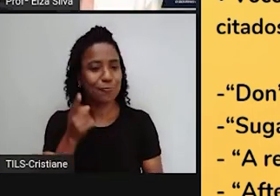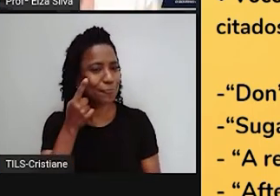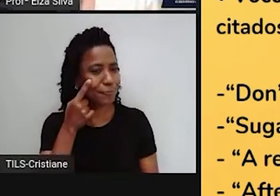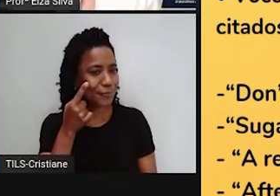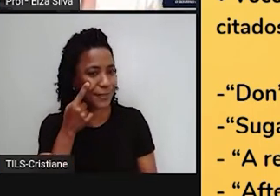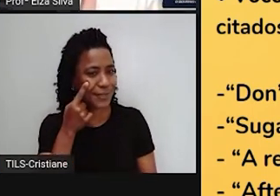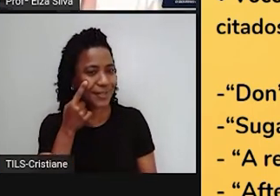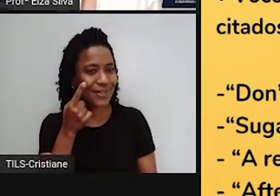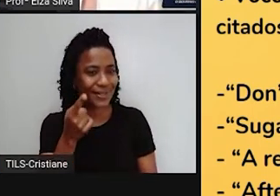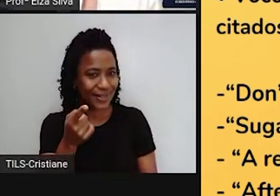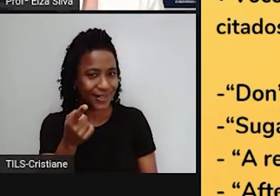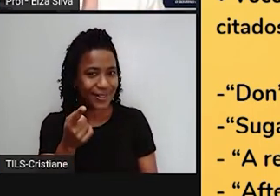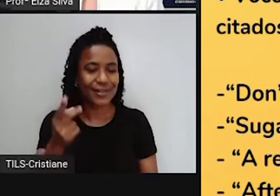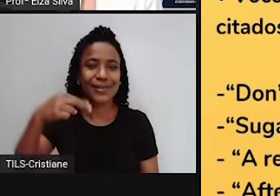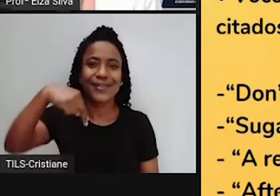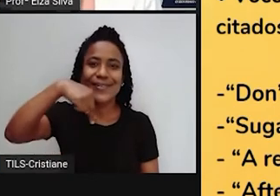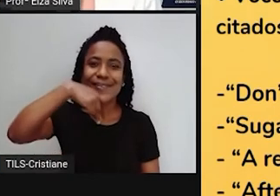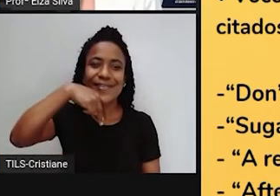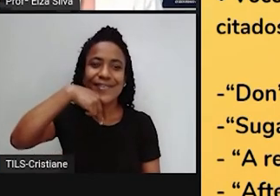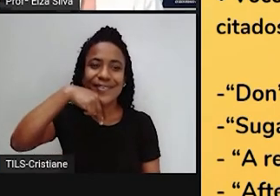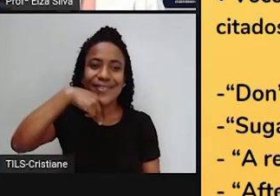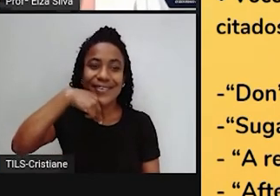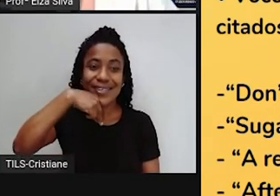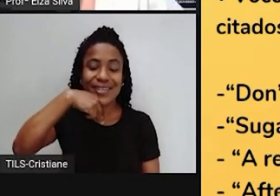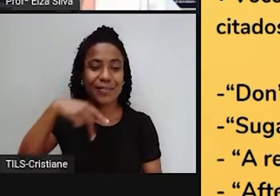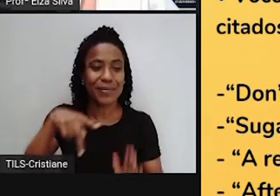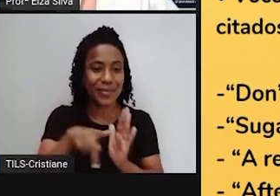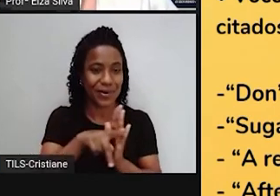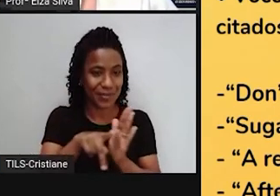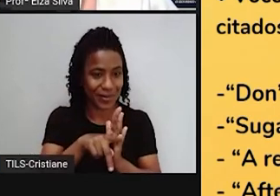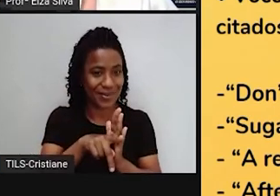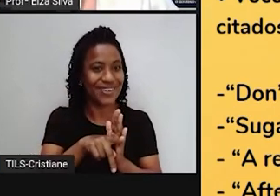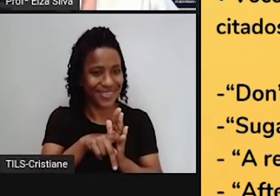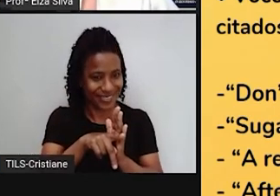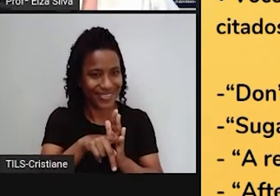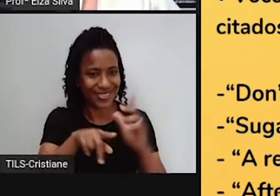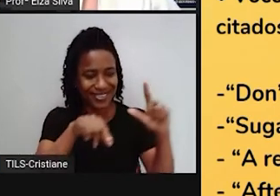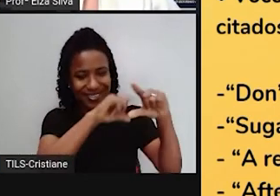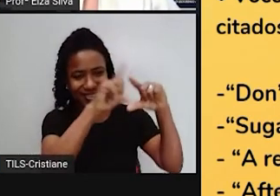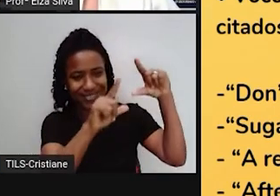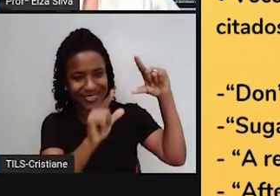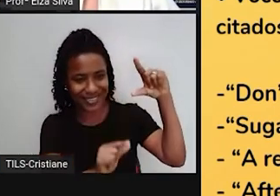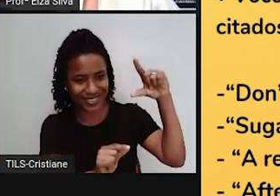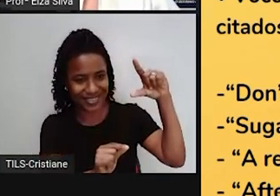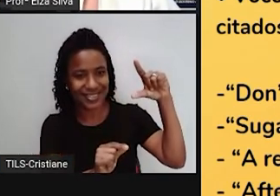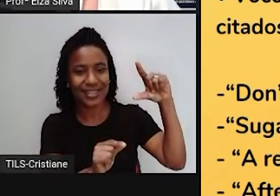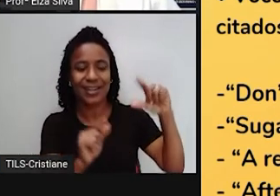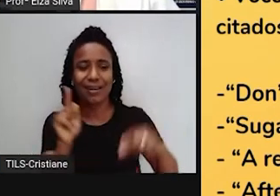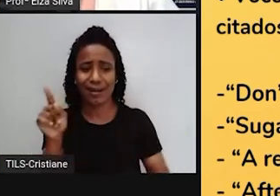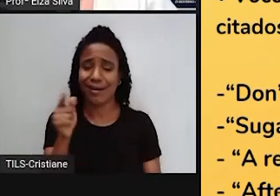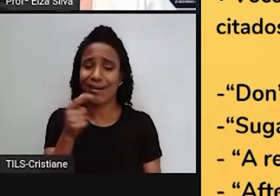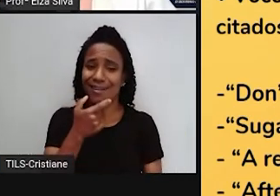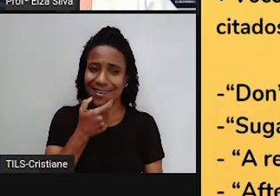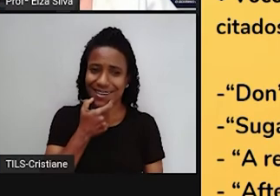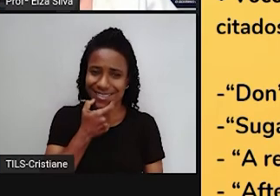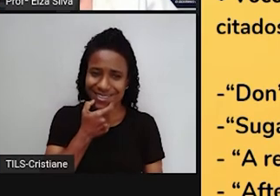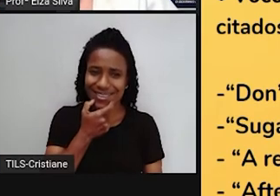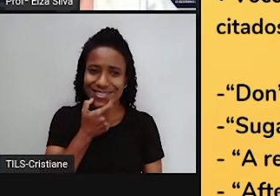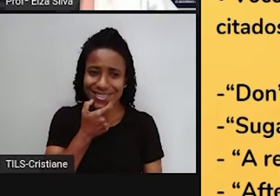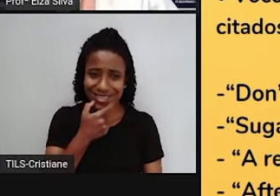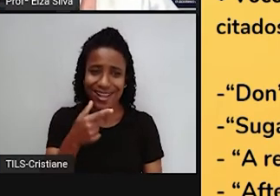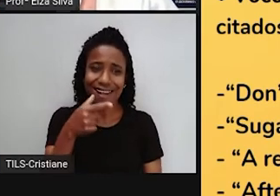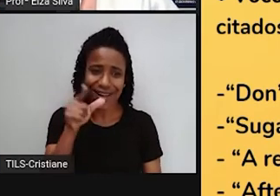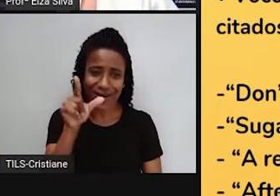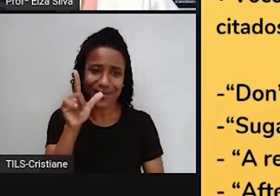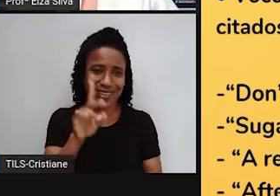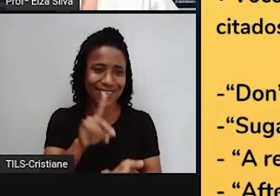disse para vocês que a Nigéria, que é um país africano, utiliza o inglês. Não é verdade? Então, vejamos, qual é o